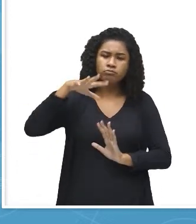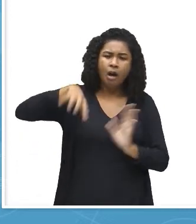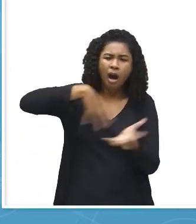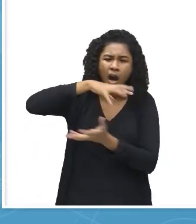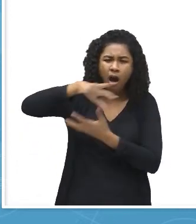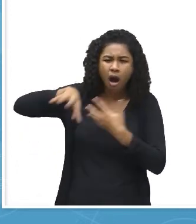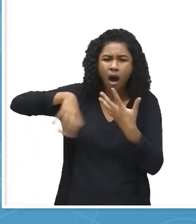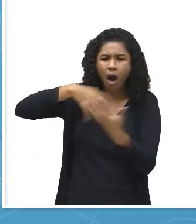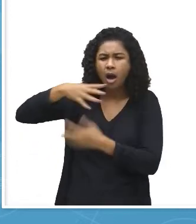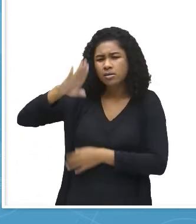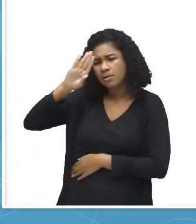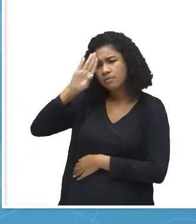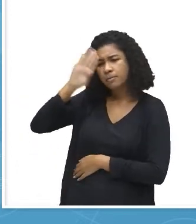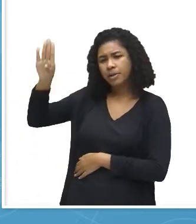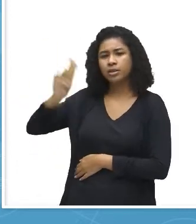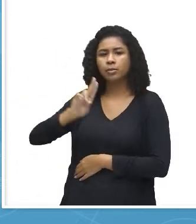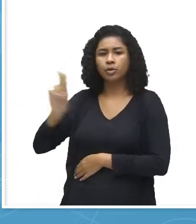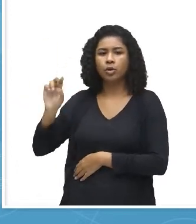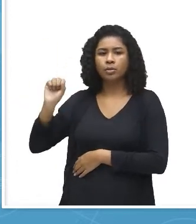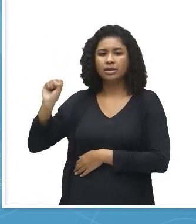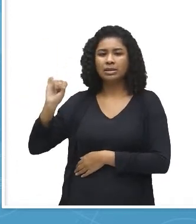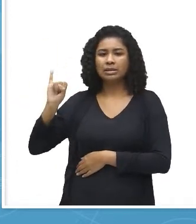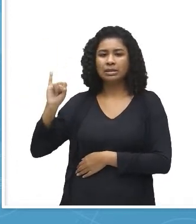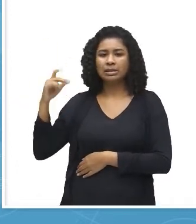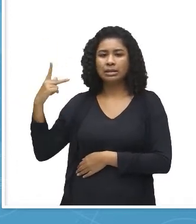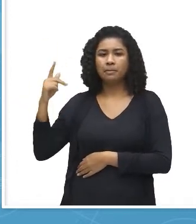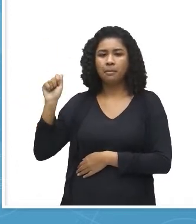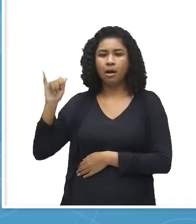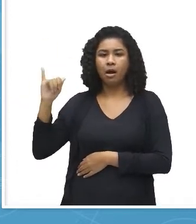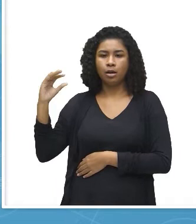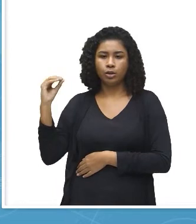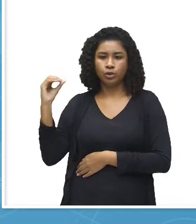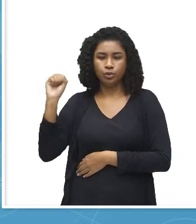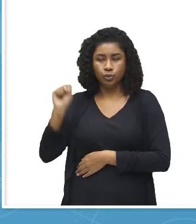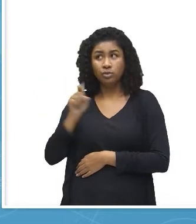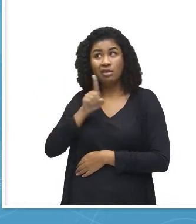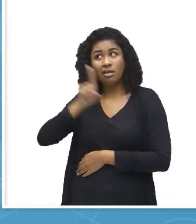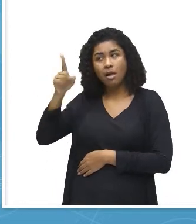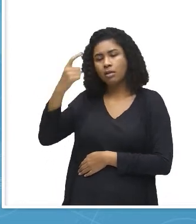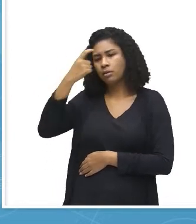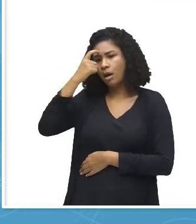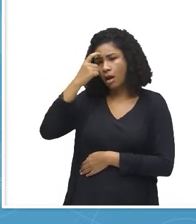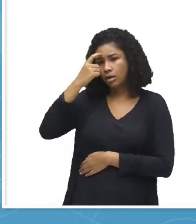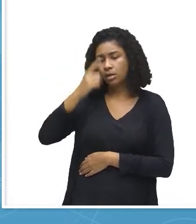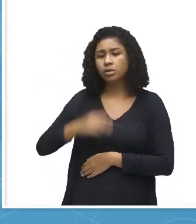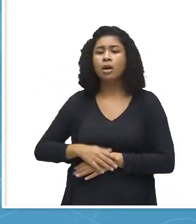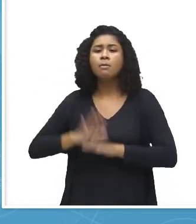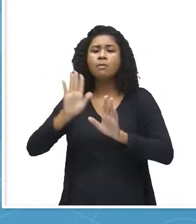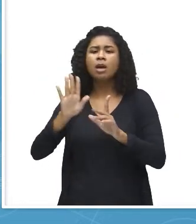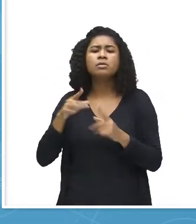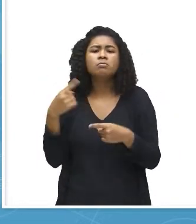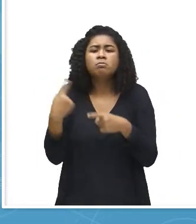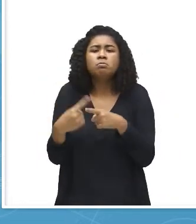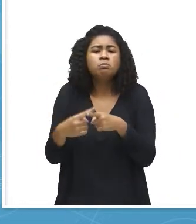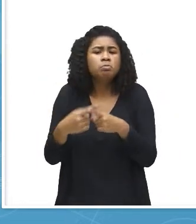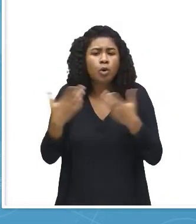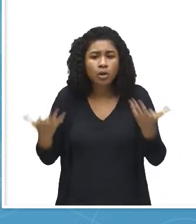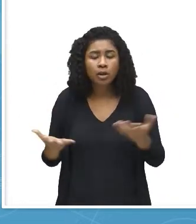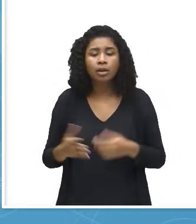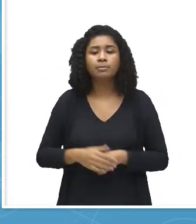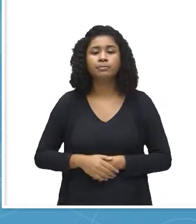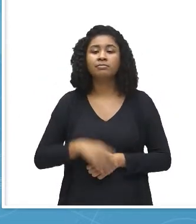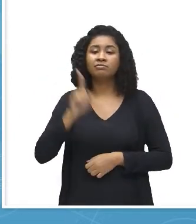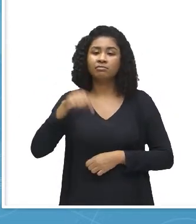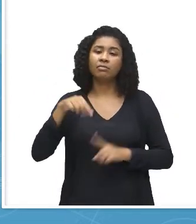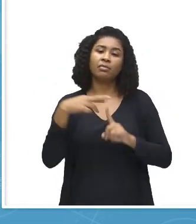a chamada revolta dos cipaios, lá da Índia, que, entre outras coisas, teve motivo religioso. Vamos entender como é que se